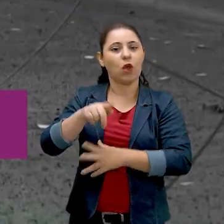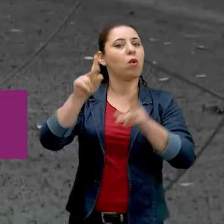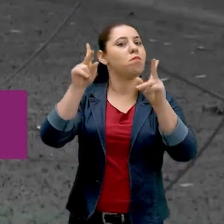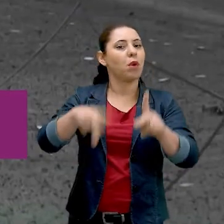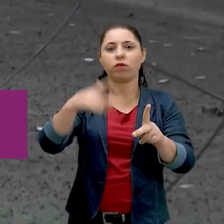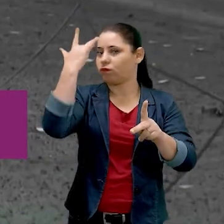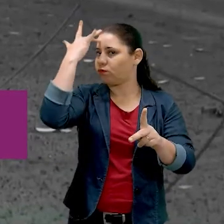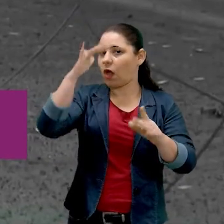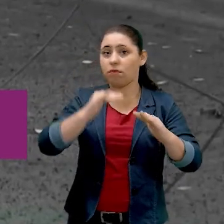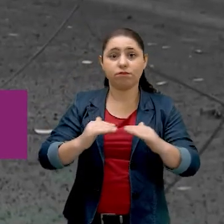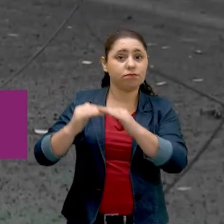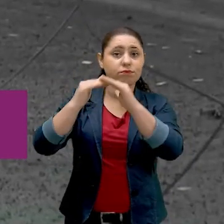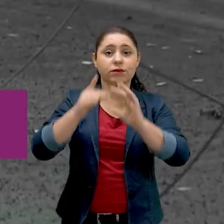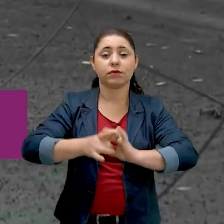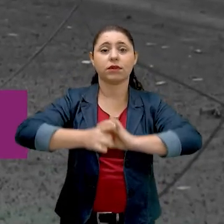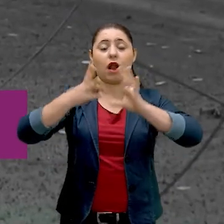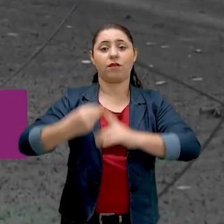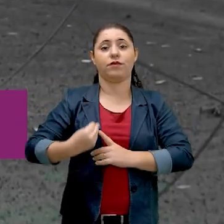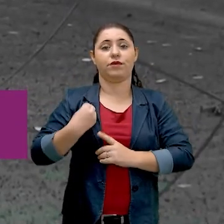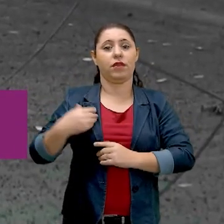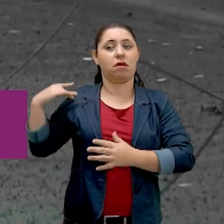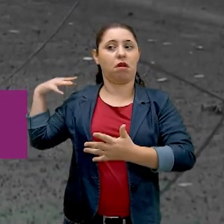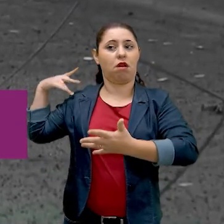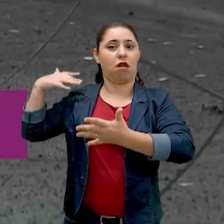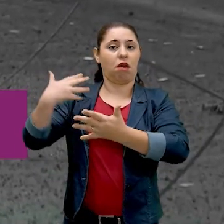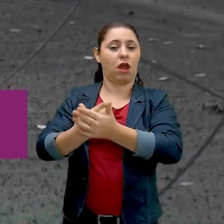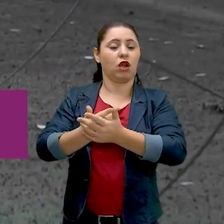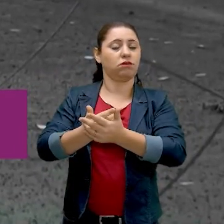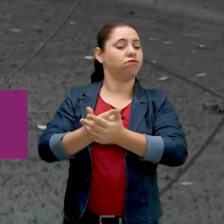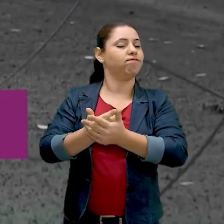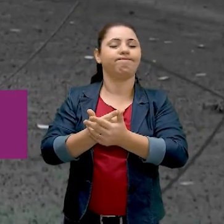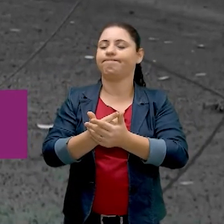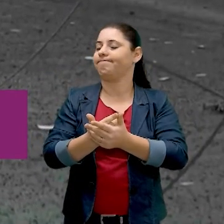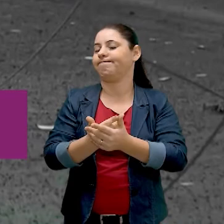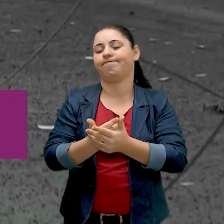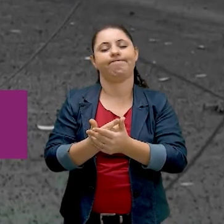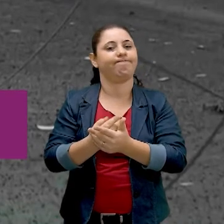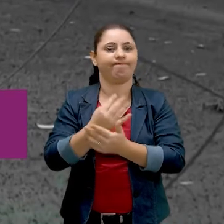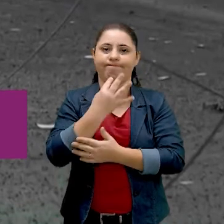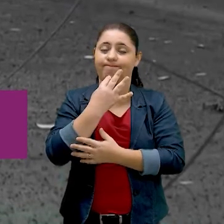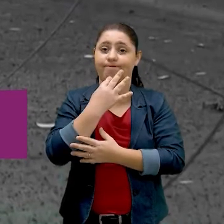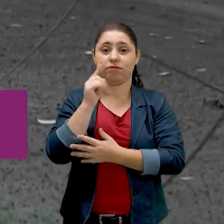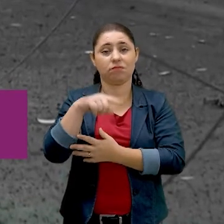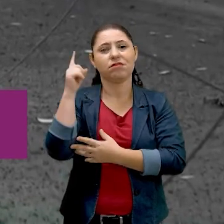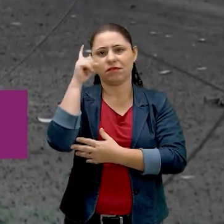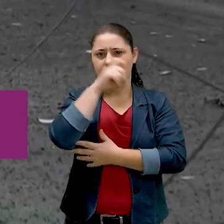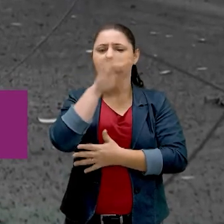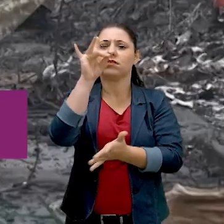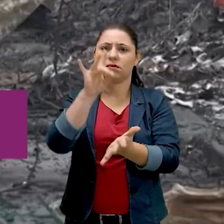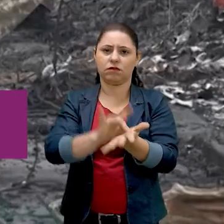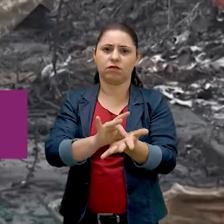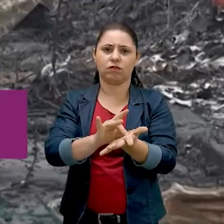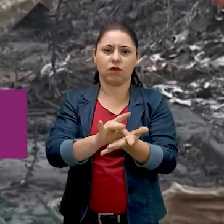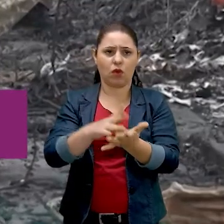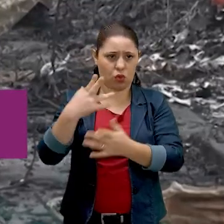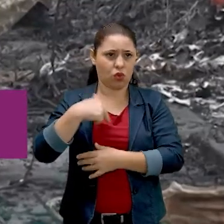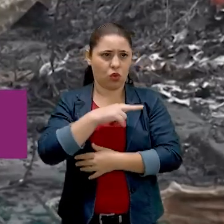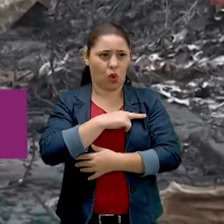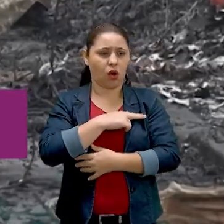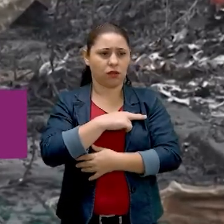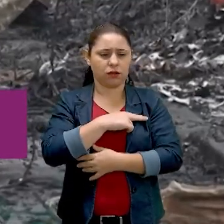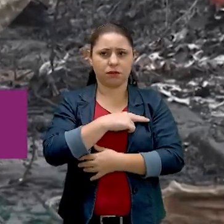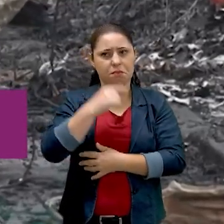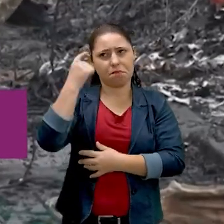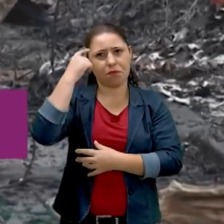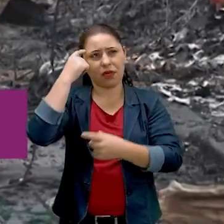não sabe o que é democracia na sua vida, na sua essência. O seu DNA, ele não sabe o que é isso. E é difícil realmente, né? Nós, com a cabeça